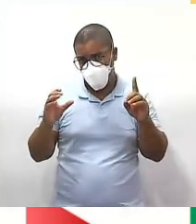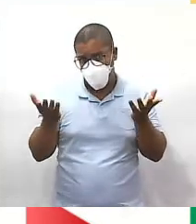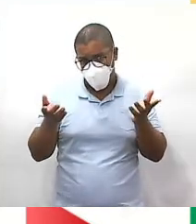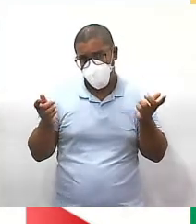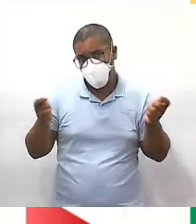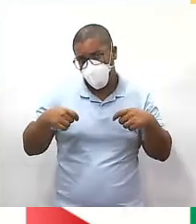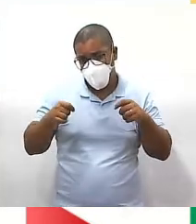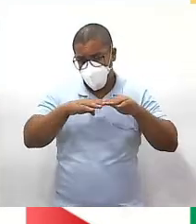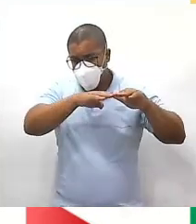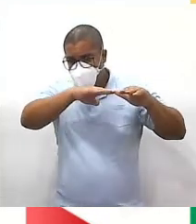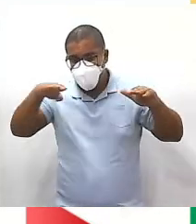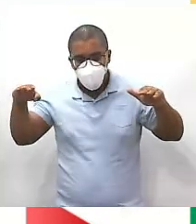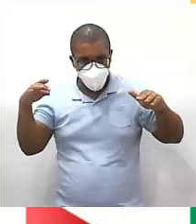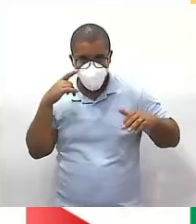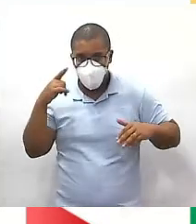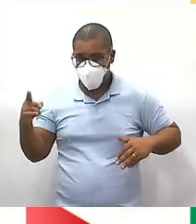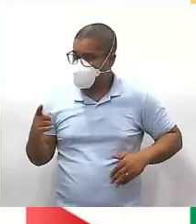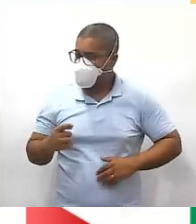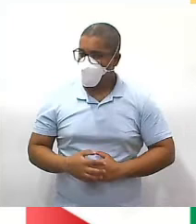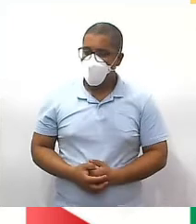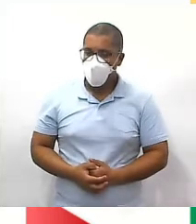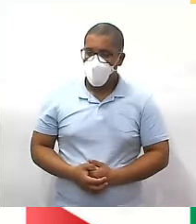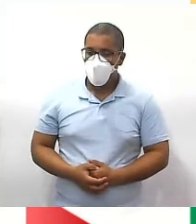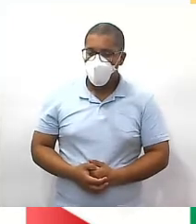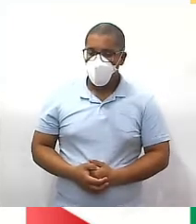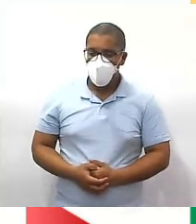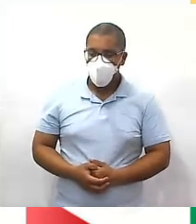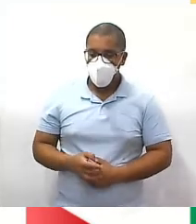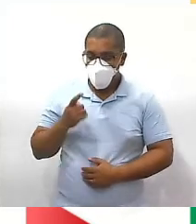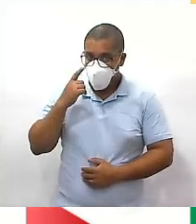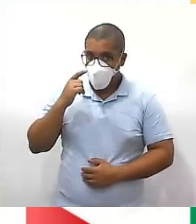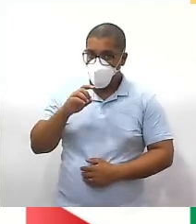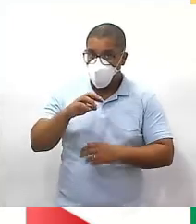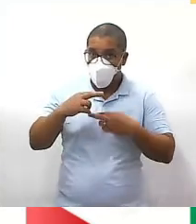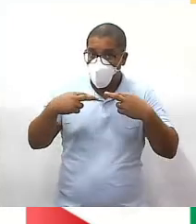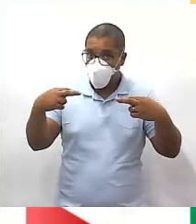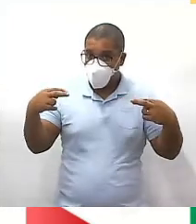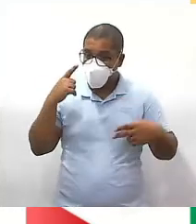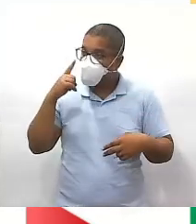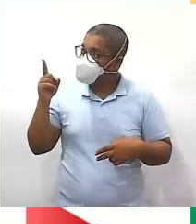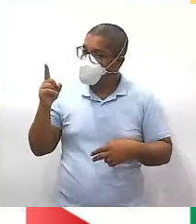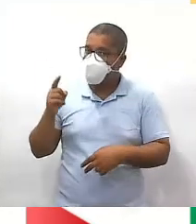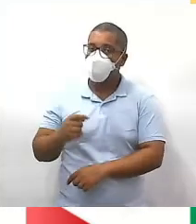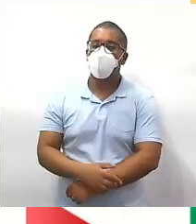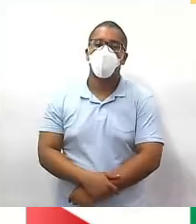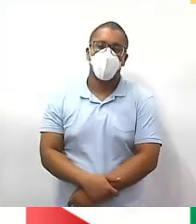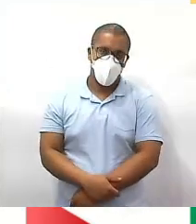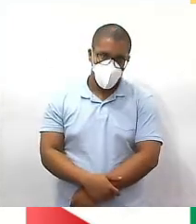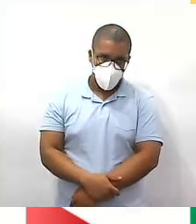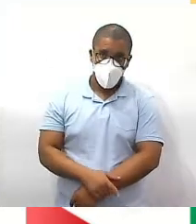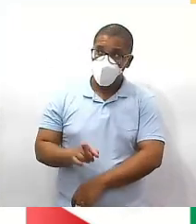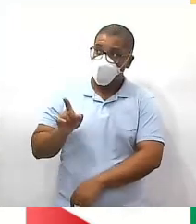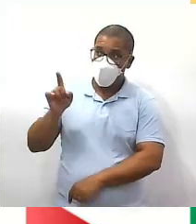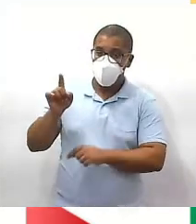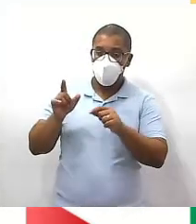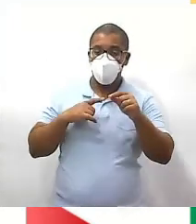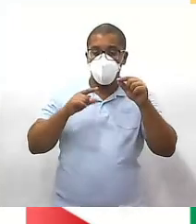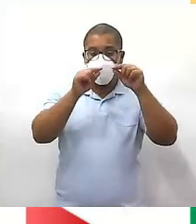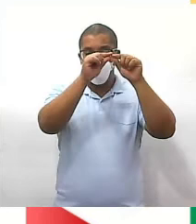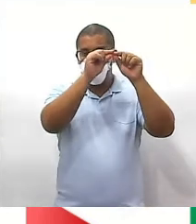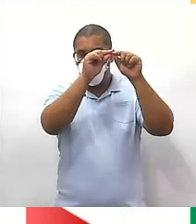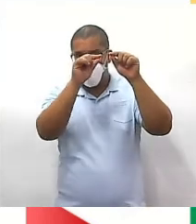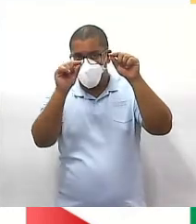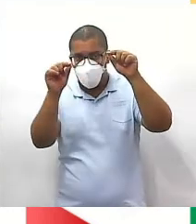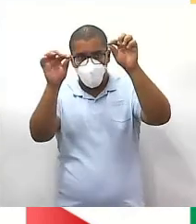da circunferência, tá bom? Que é isso aí que a gente está visualizando. A corda, viu agora? Isso aí é a corda. Se ela descer um pouquinho mais